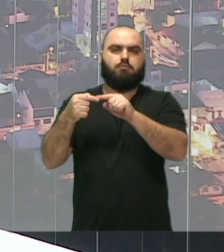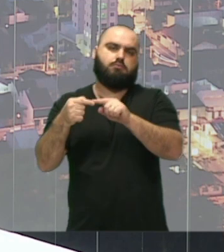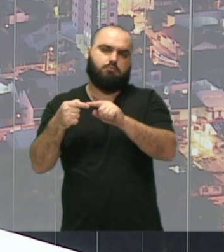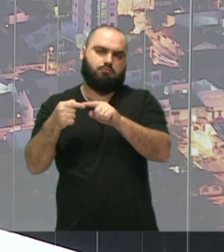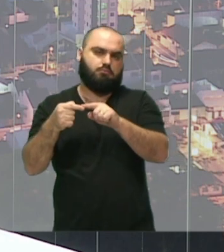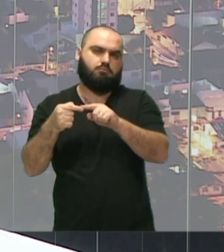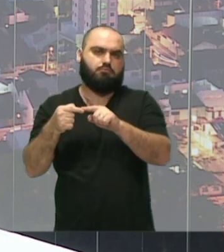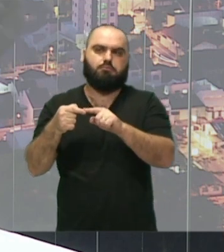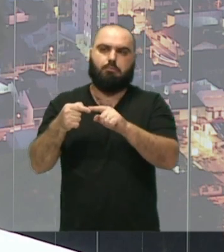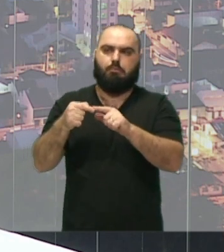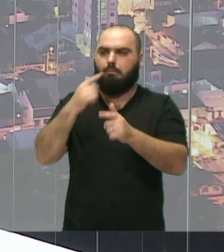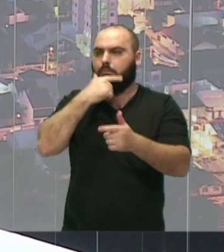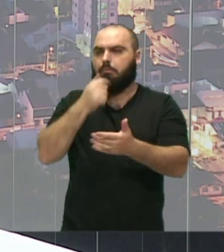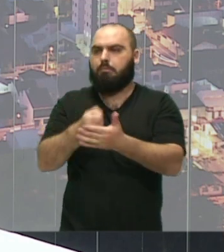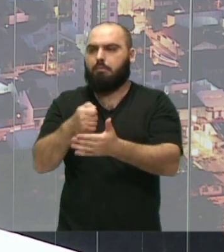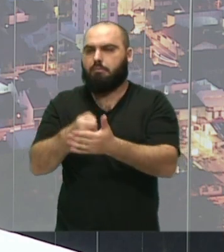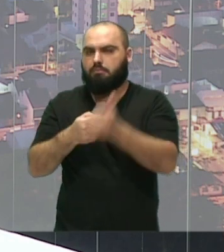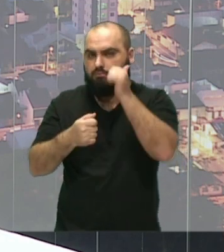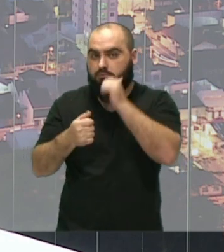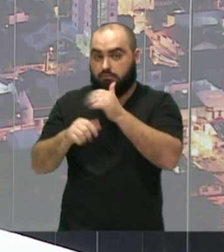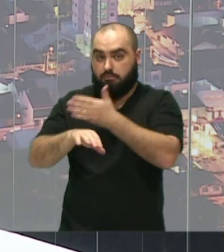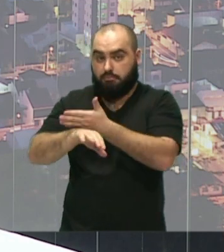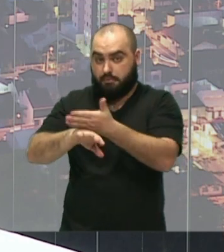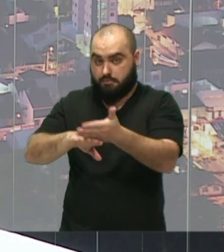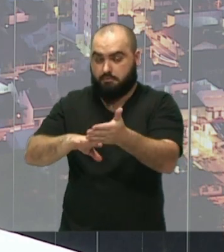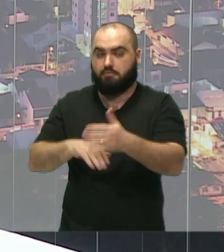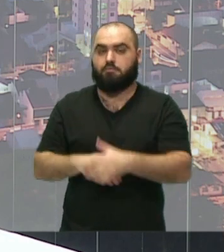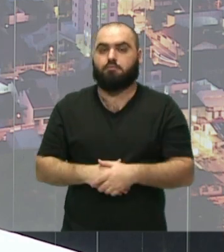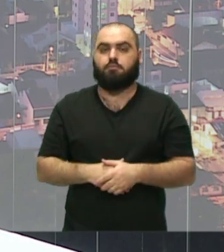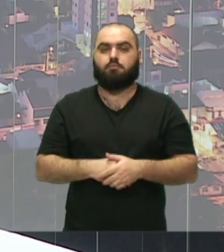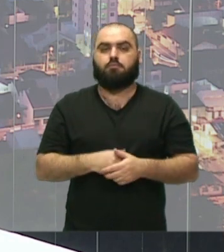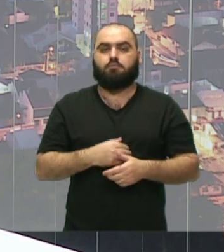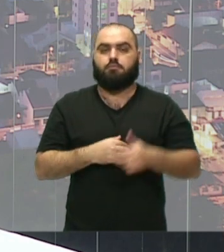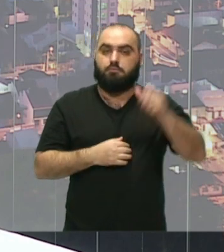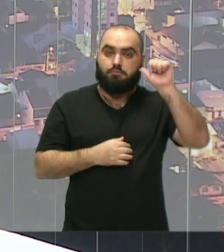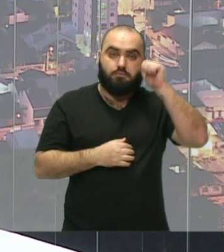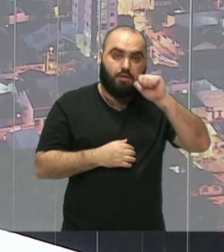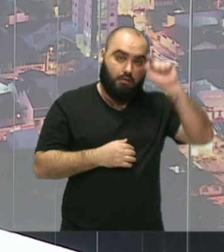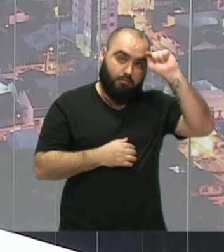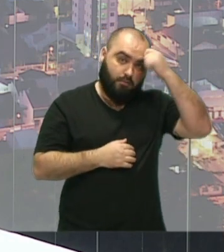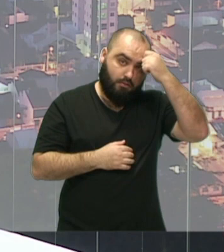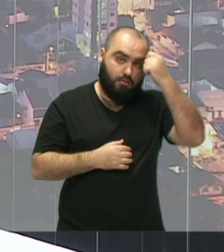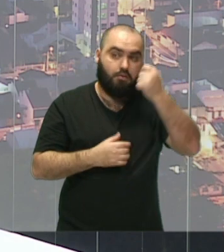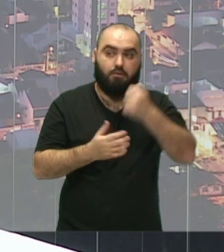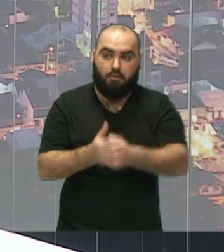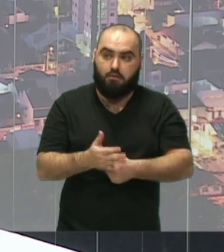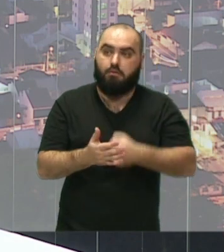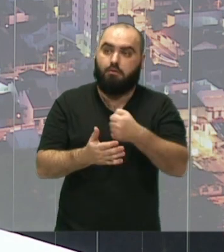sociedade que é uma mulher branca, digamos assim. A mulher preta ainda tem que lutar ainda